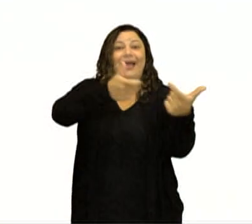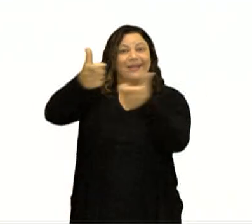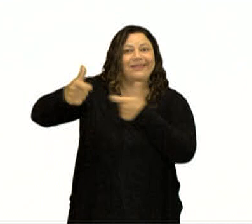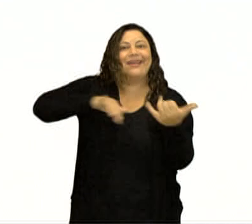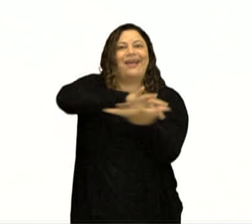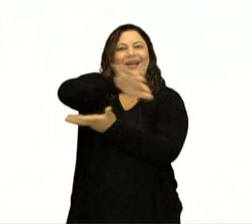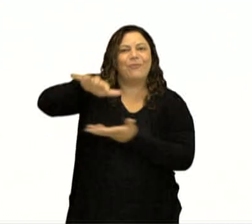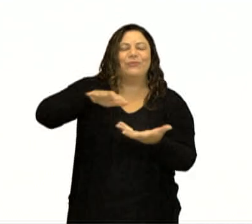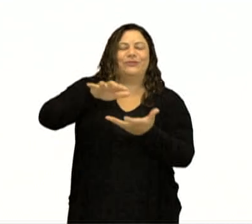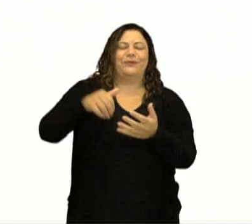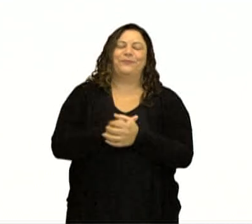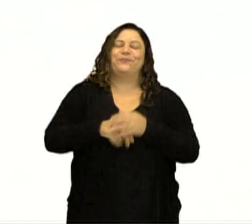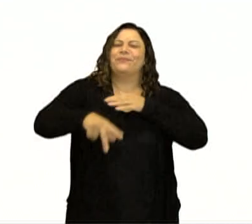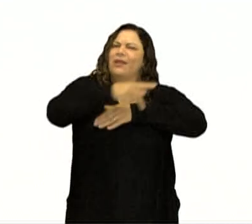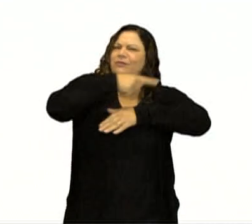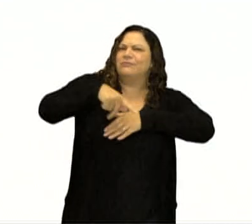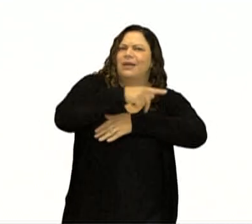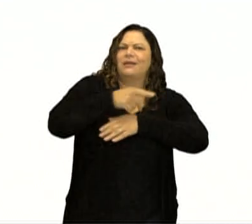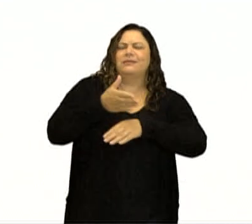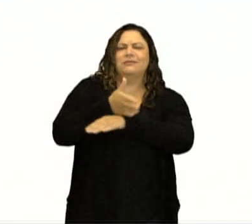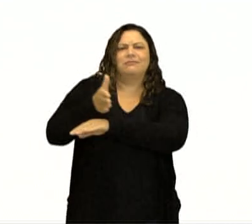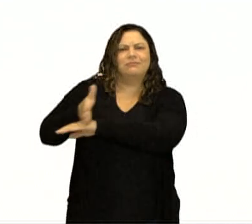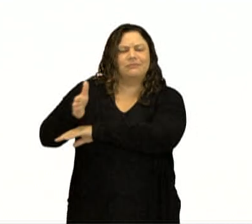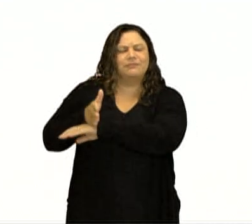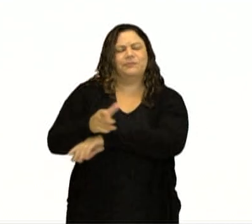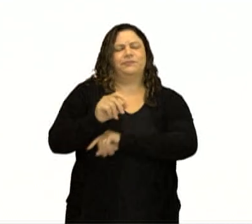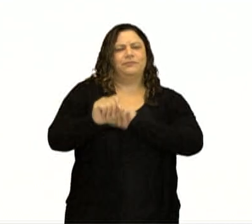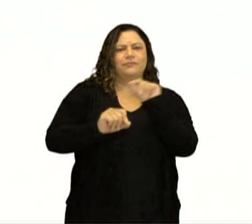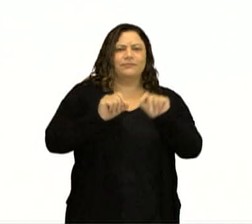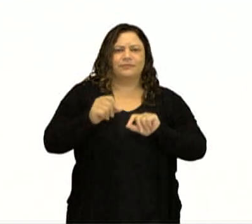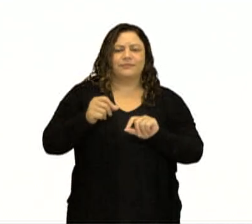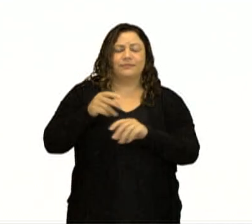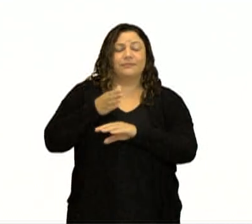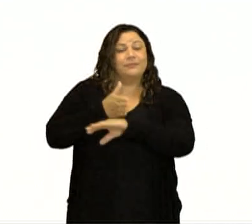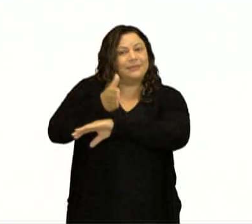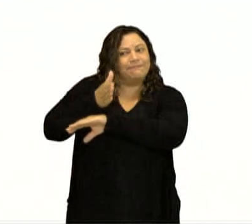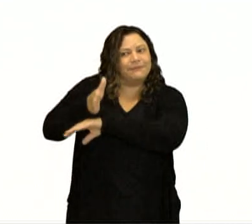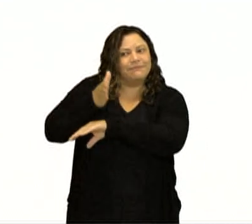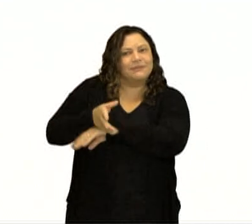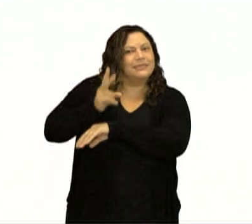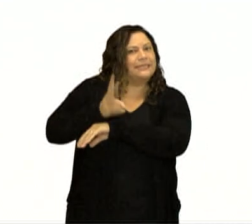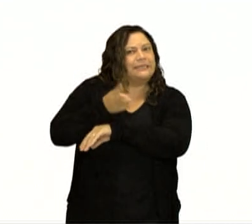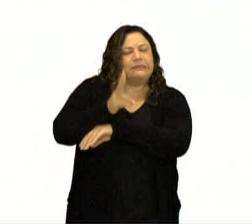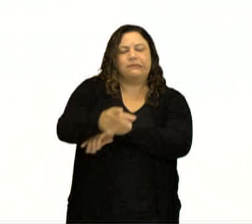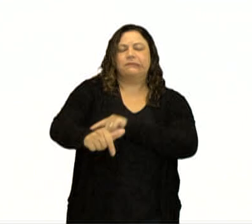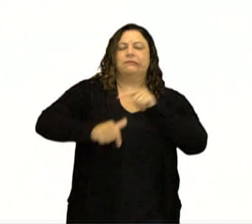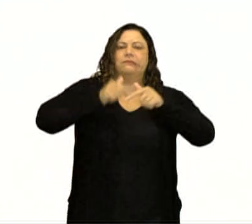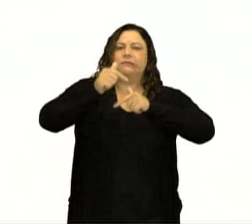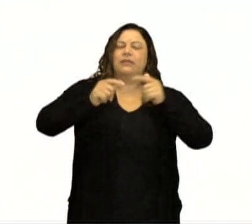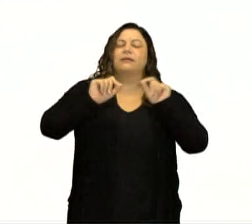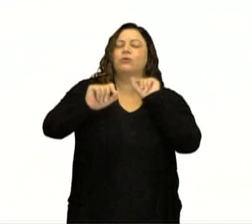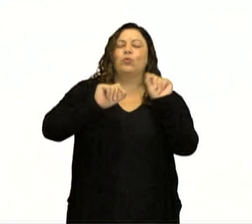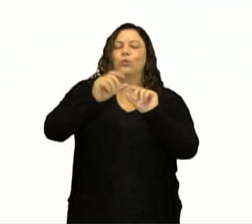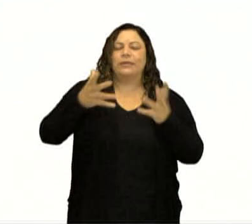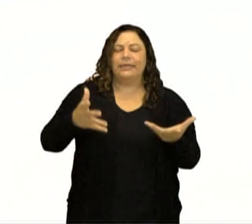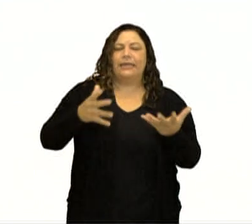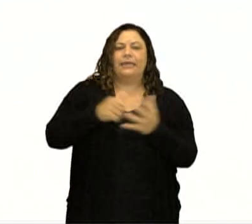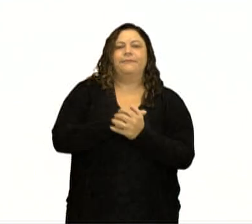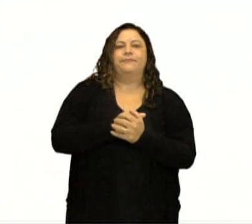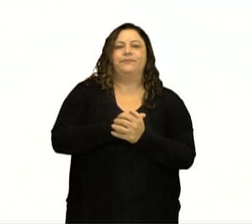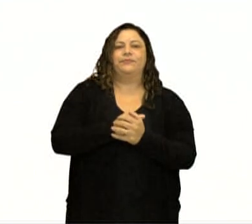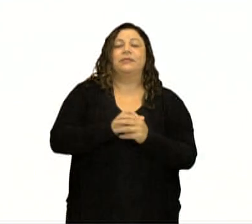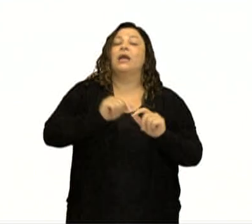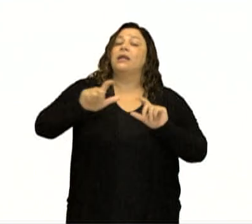os países que participaram ativamente, ativamente dessa Primeira Guerra Mundial, em